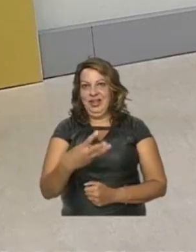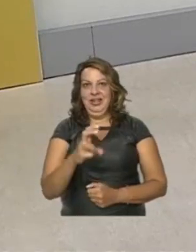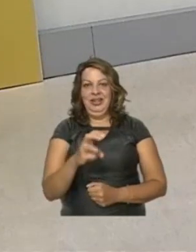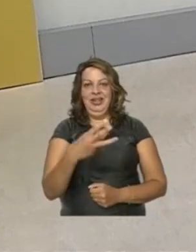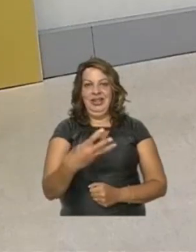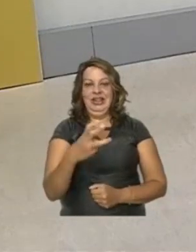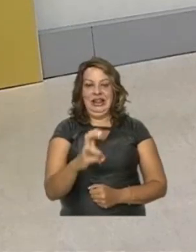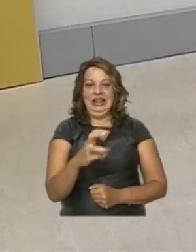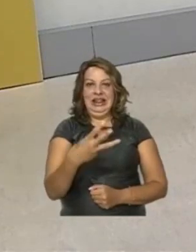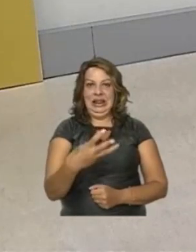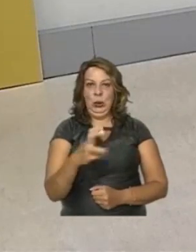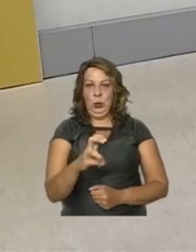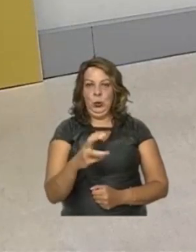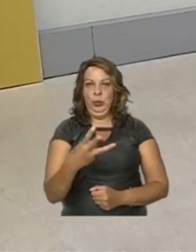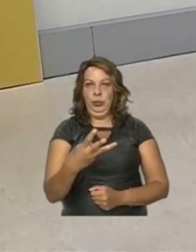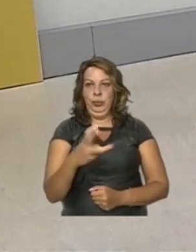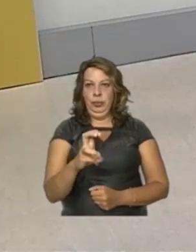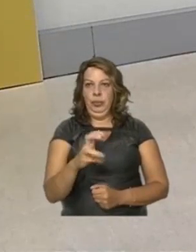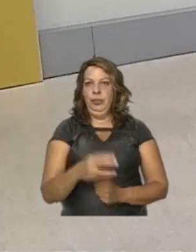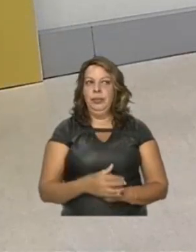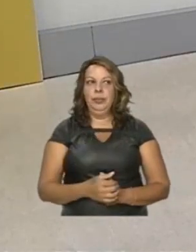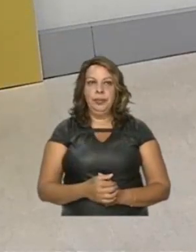35, 35.